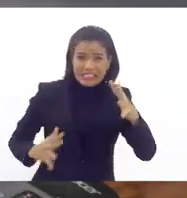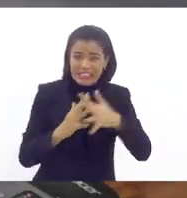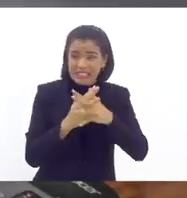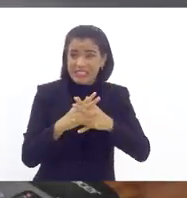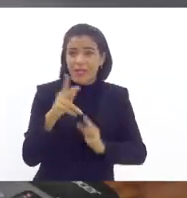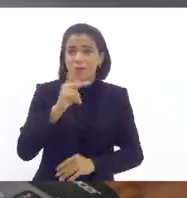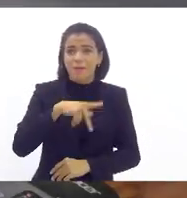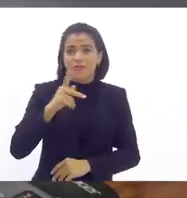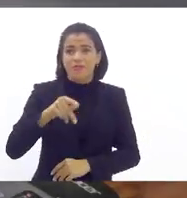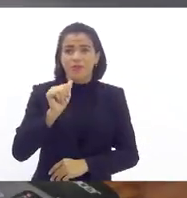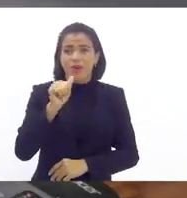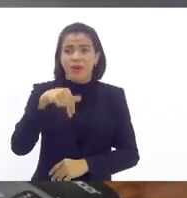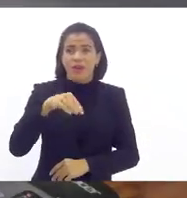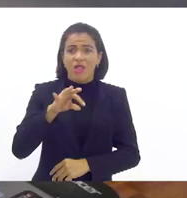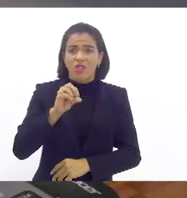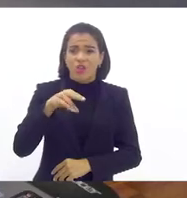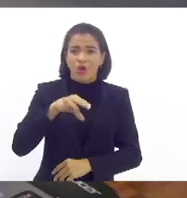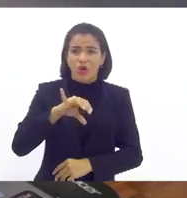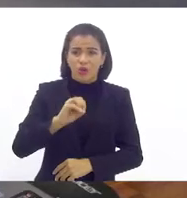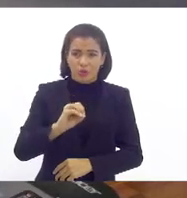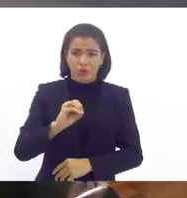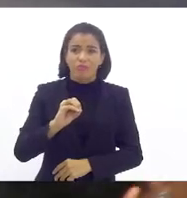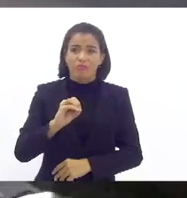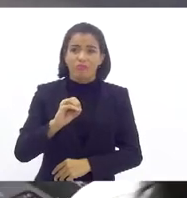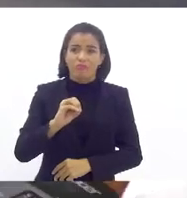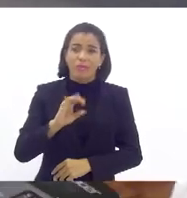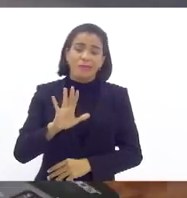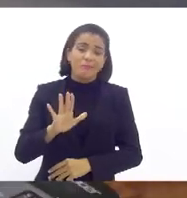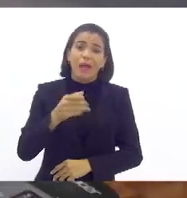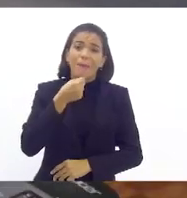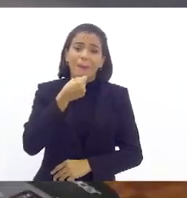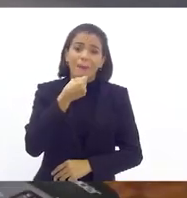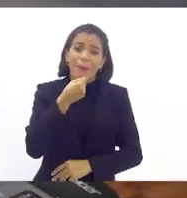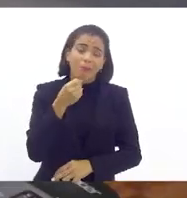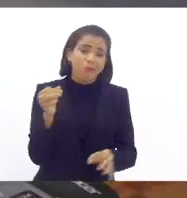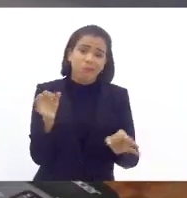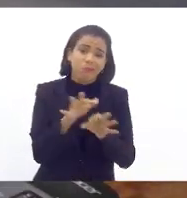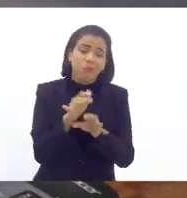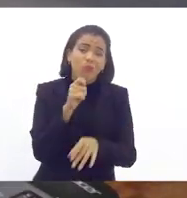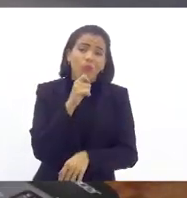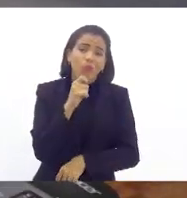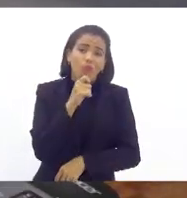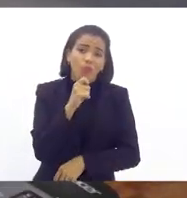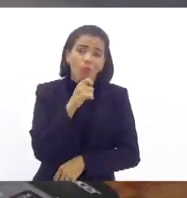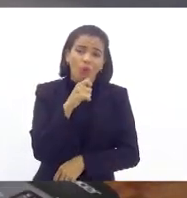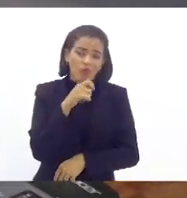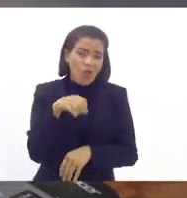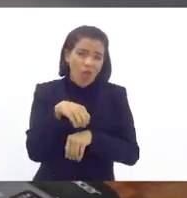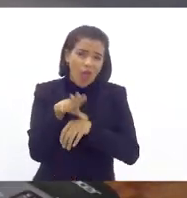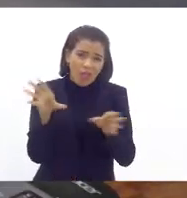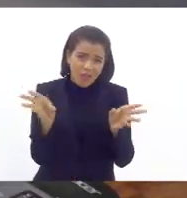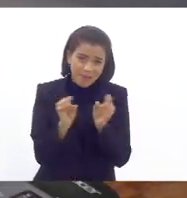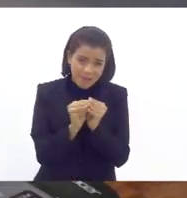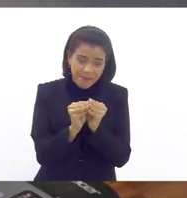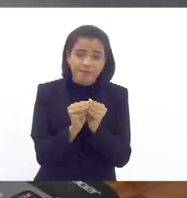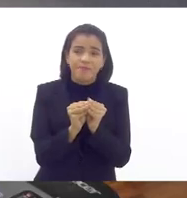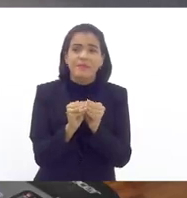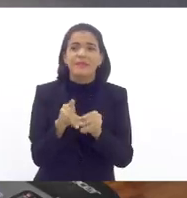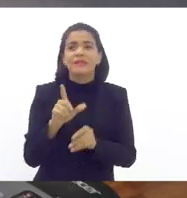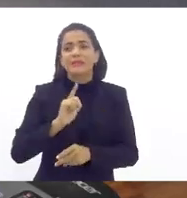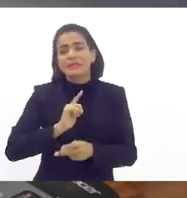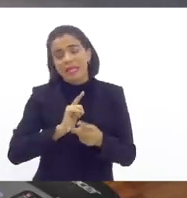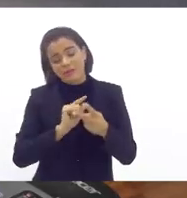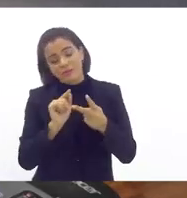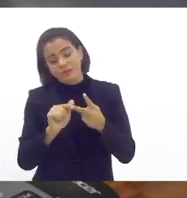o professor Antônio Rodrigues, foi por todos citado, mas que não falou ainda, vai fazer só o comunicado breve. Depois temos